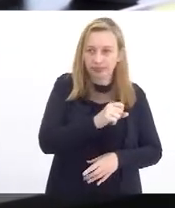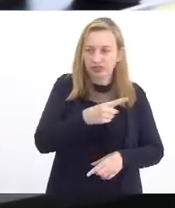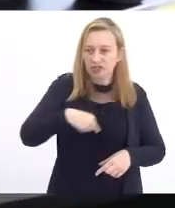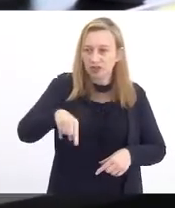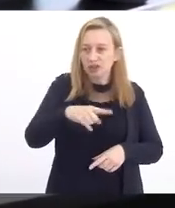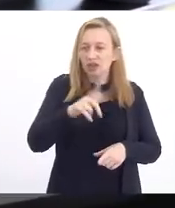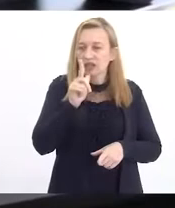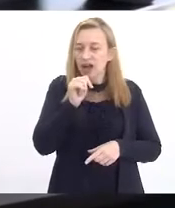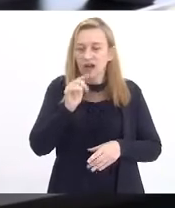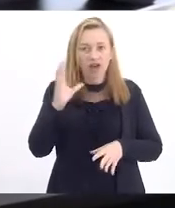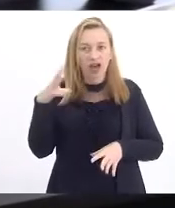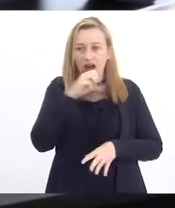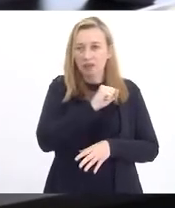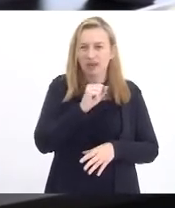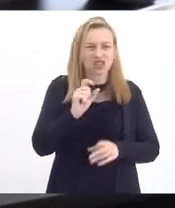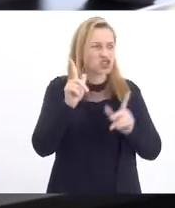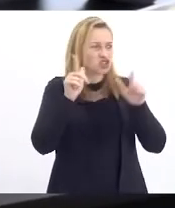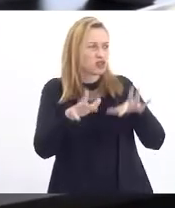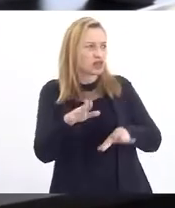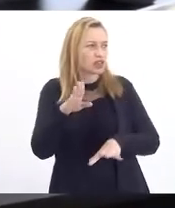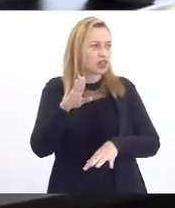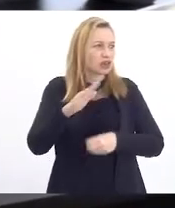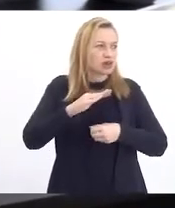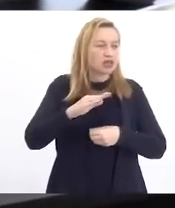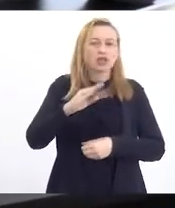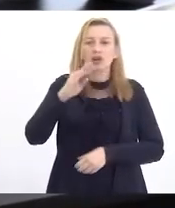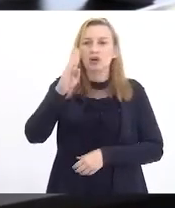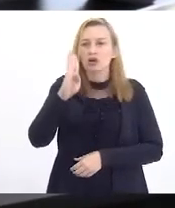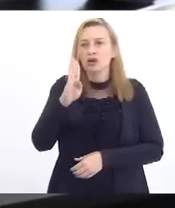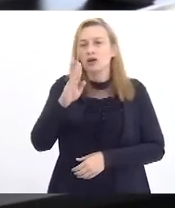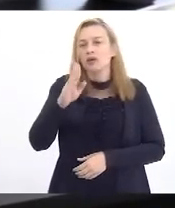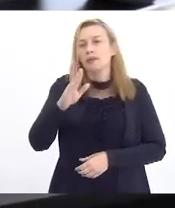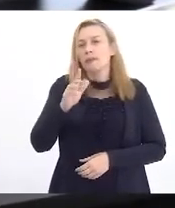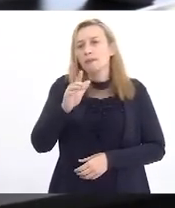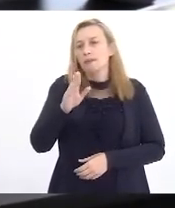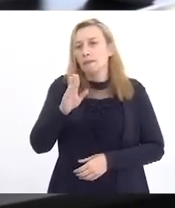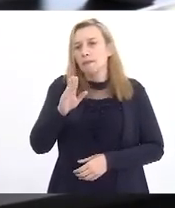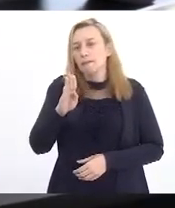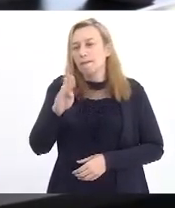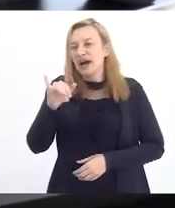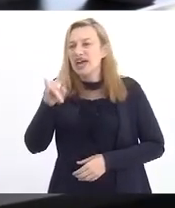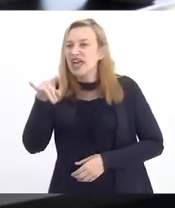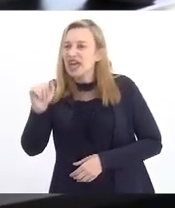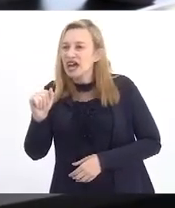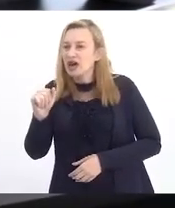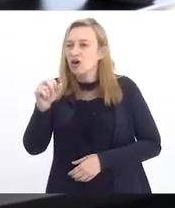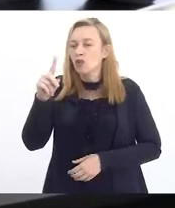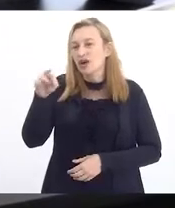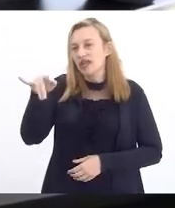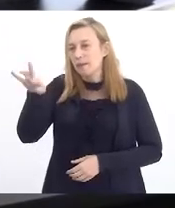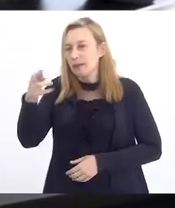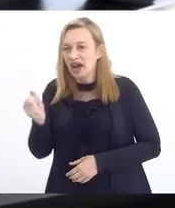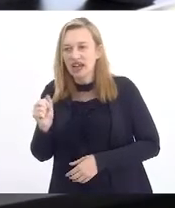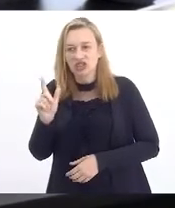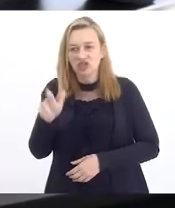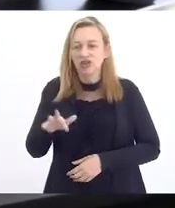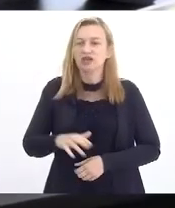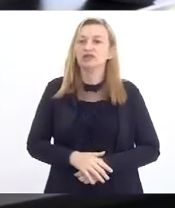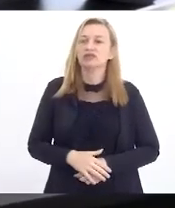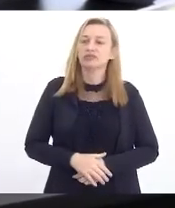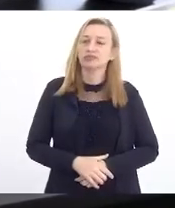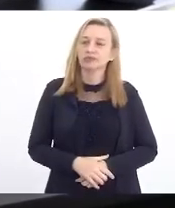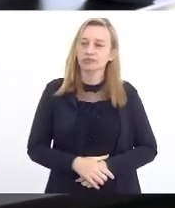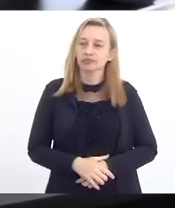diferente de uma Baía de Guanabara da vida, quer que seja. Então, praticamente, para o combate da Jasmina, seria esse